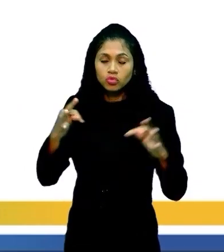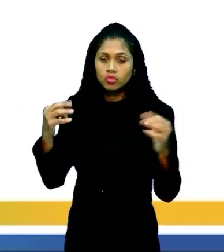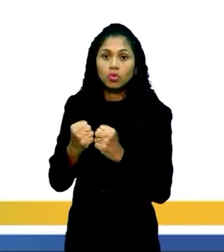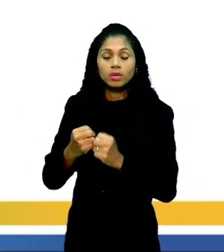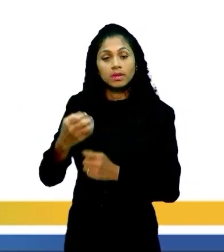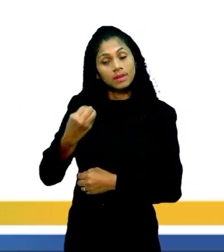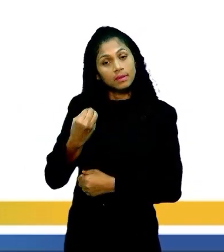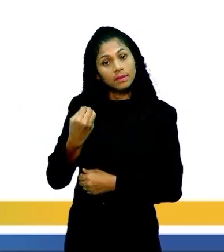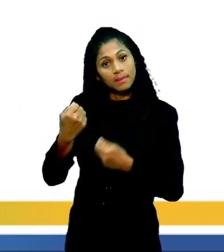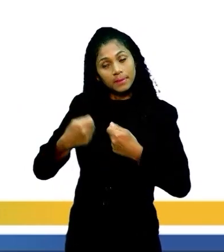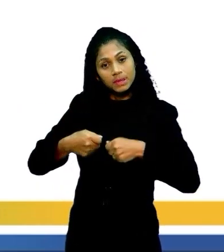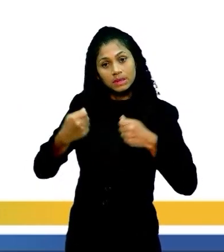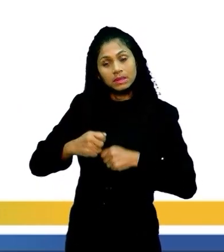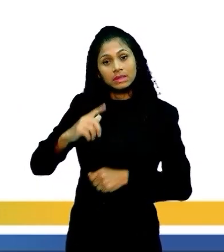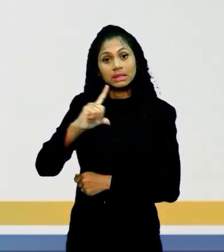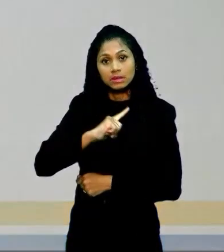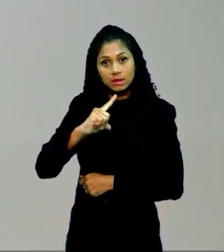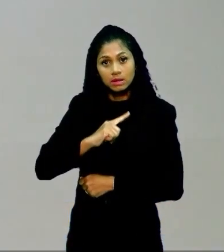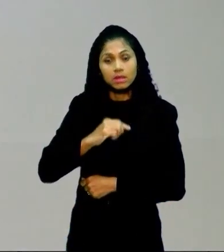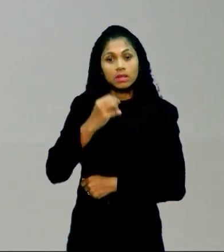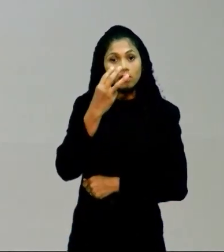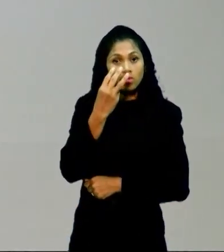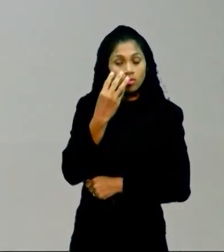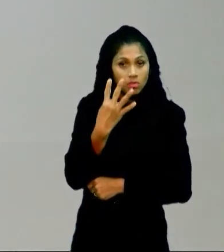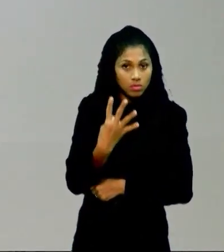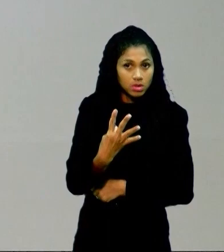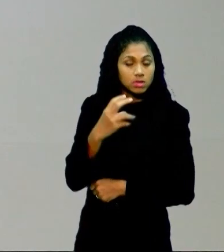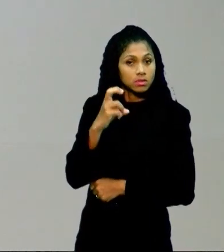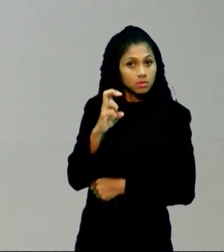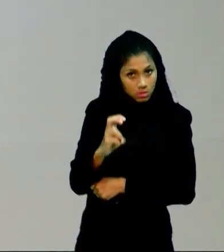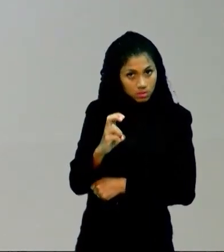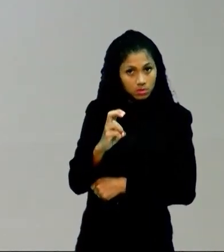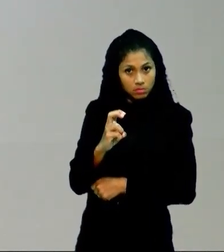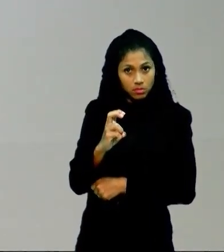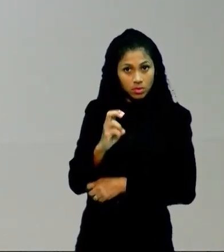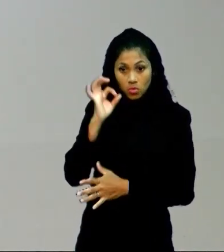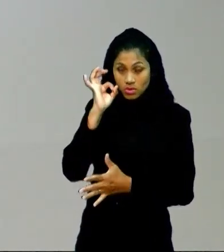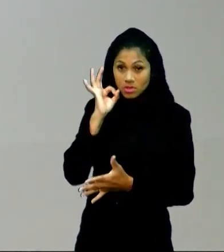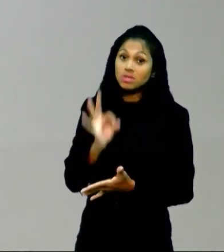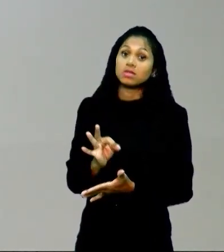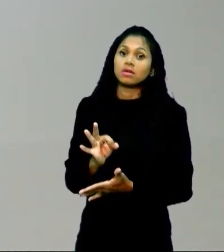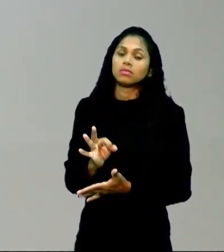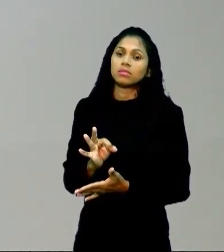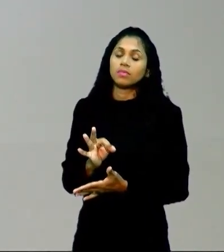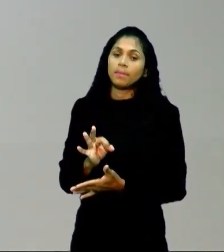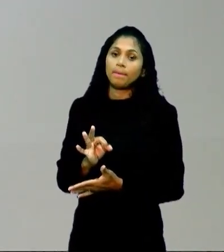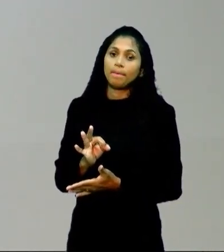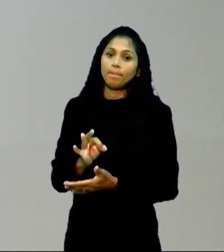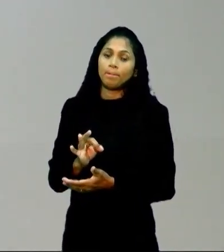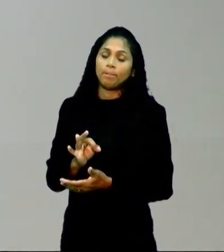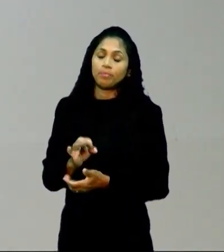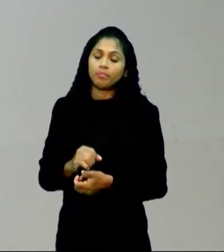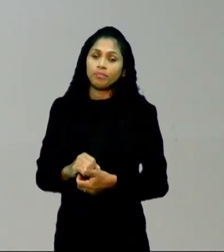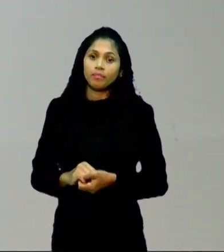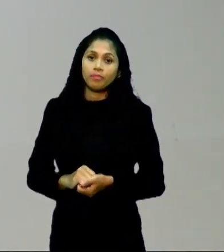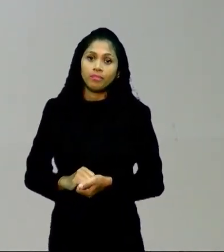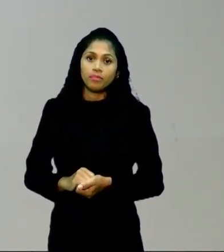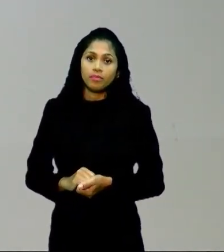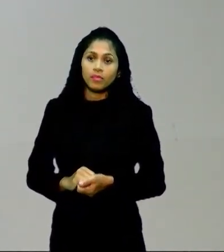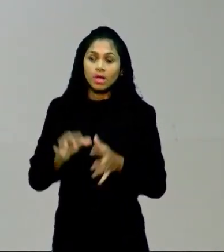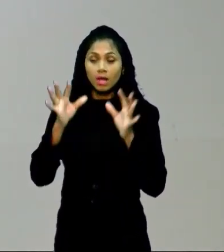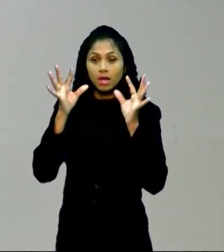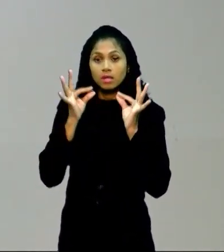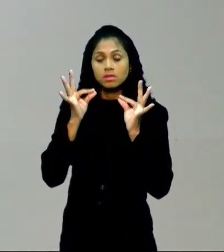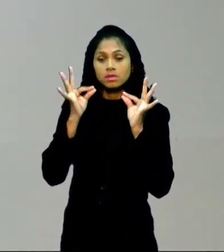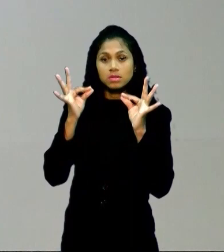vendo dessa situação, vendo essa situação aqui, ela fica fácil, é só prestar